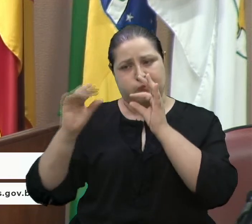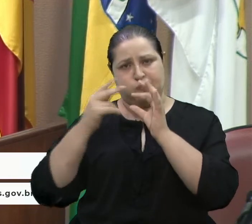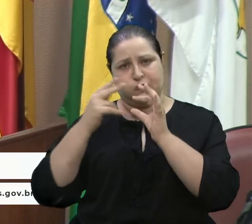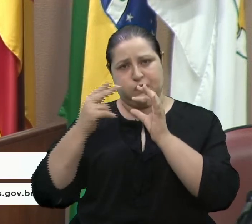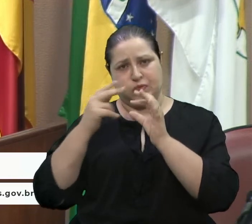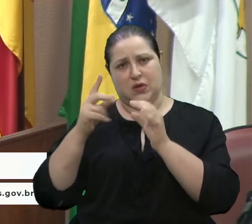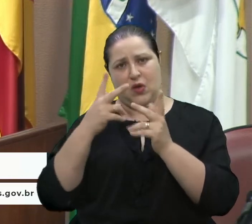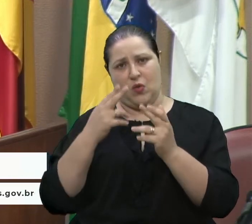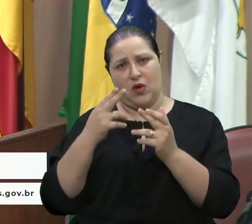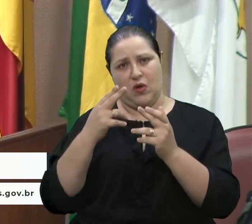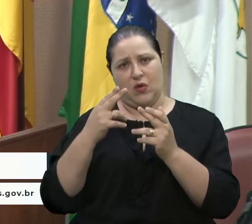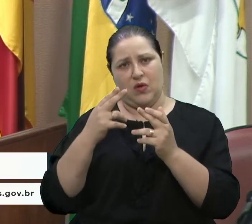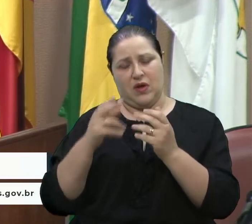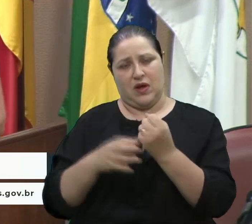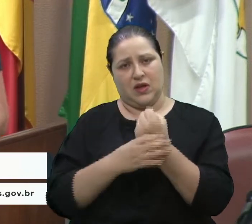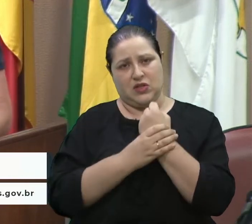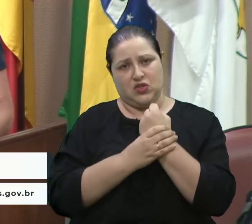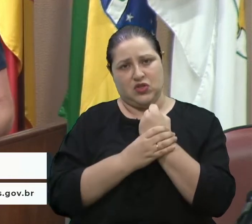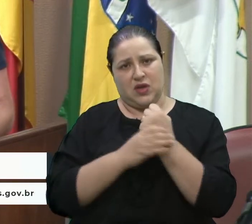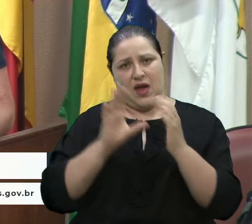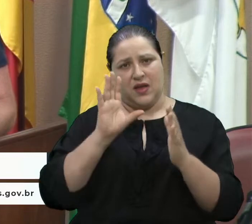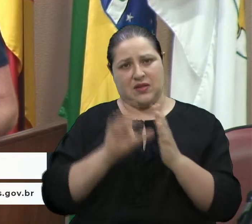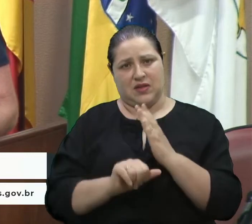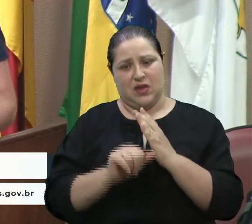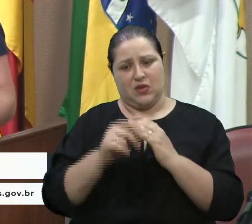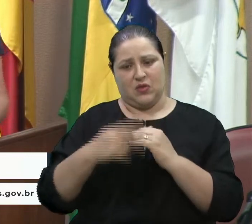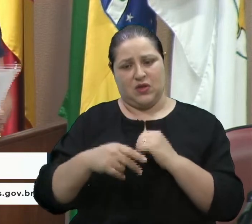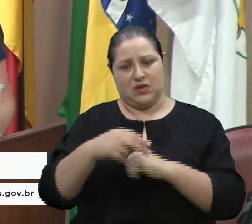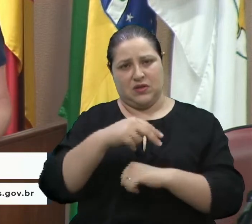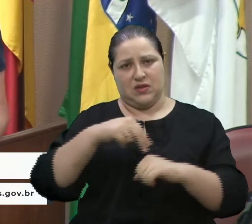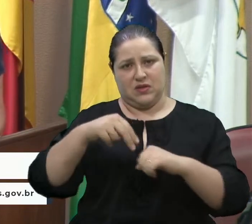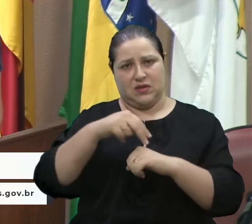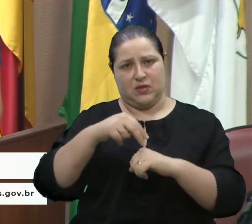que foi feito a essa nação. Então, eu quero dizer que